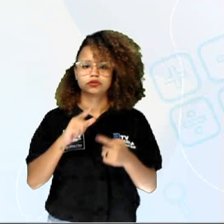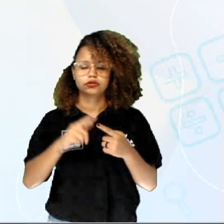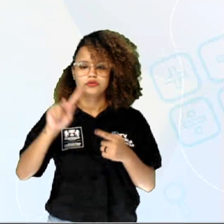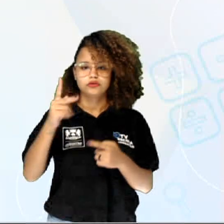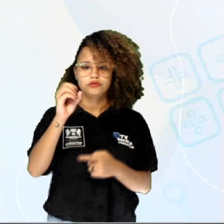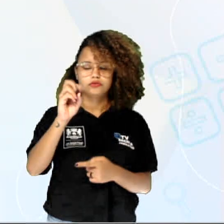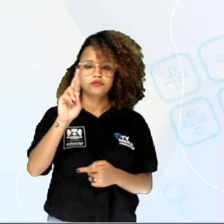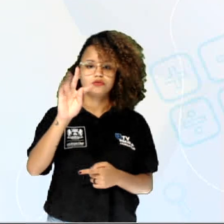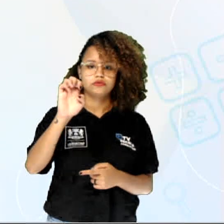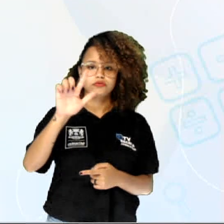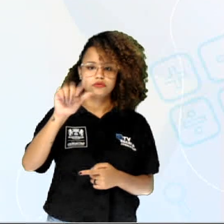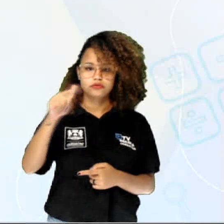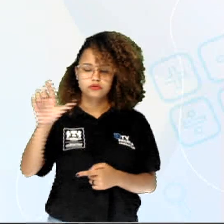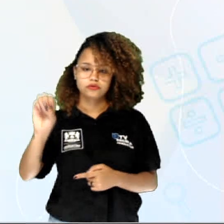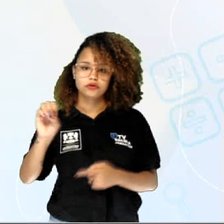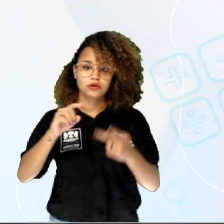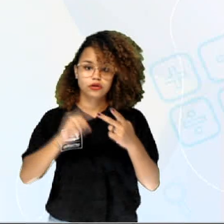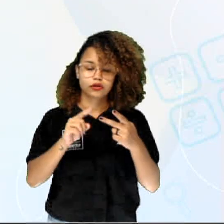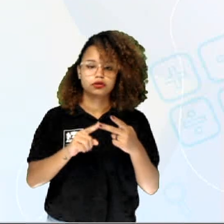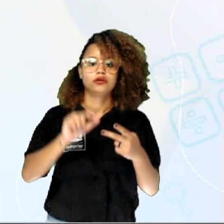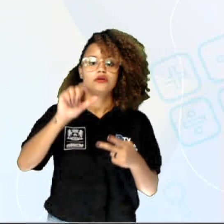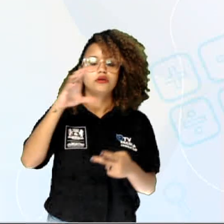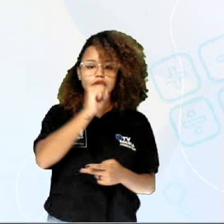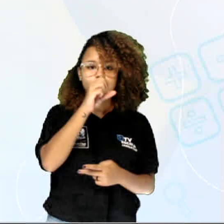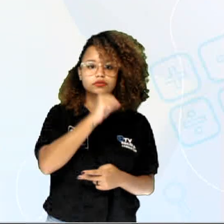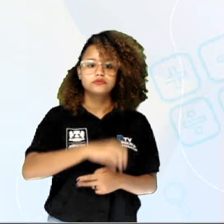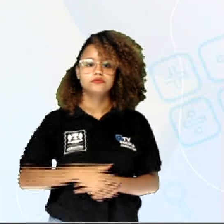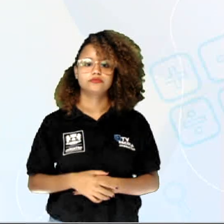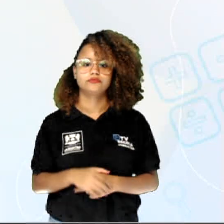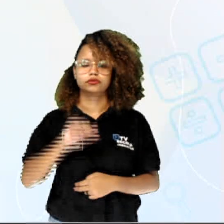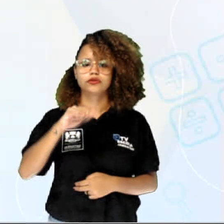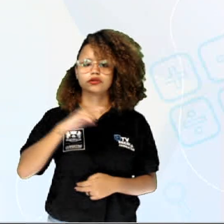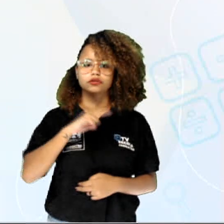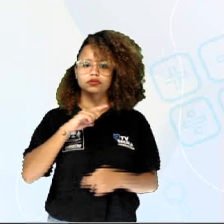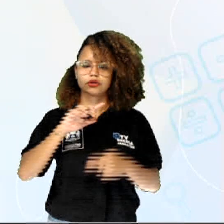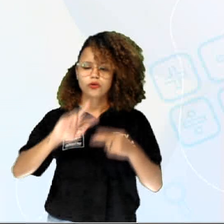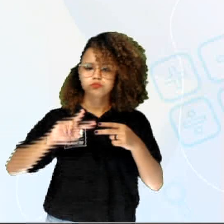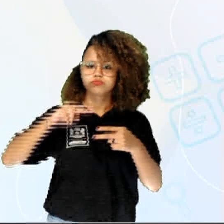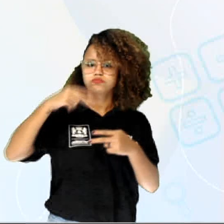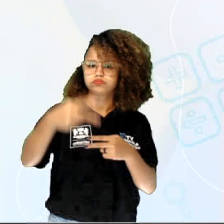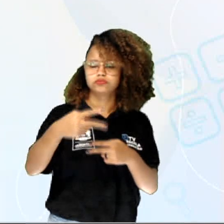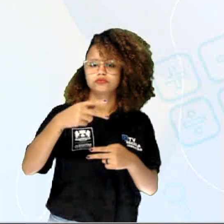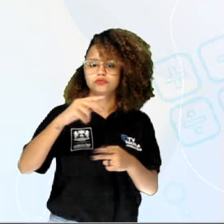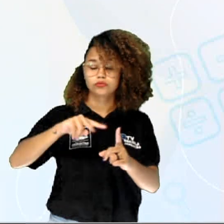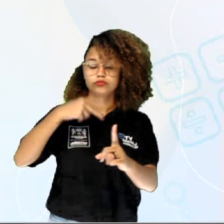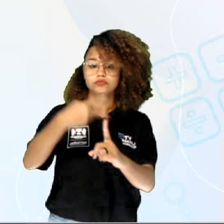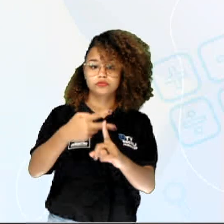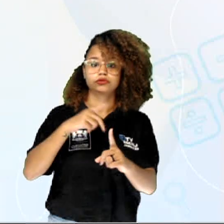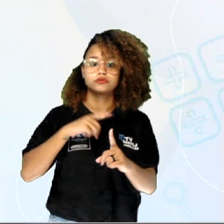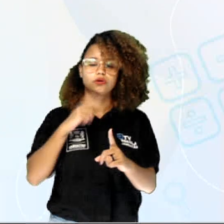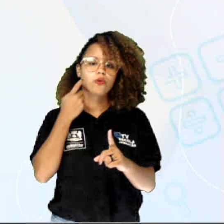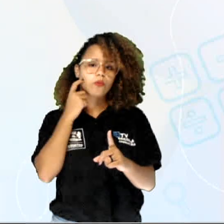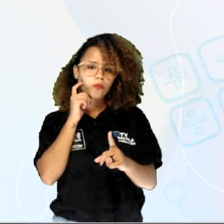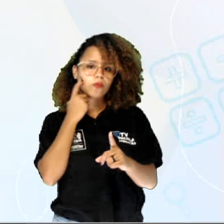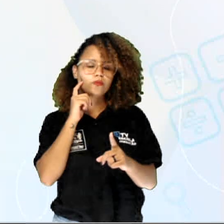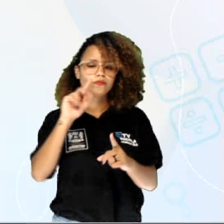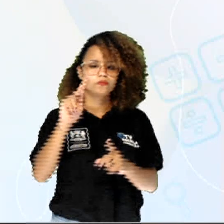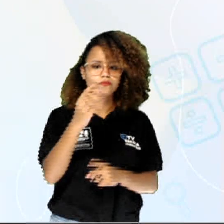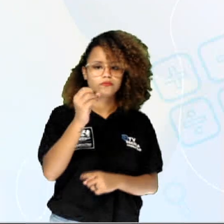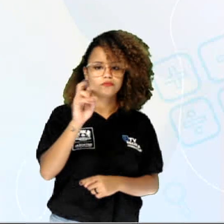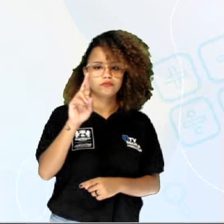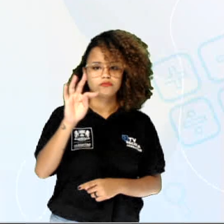agora, estamos no momento mais quente, né, desse nosso projeto, que é a hora que o aluno precisa fazer as escolhas